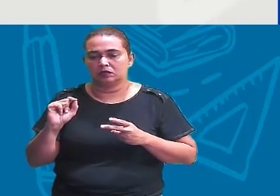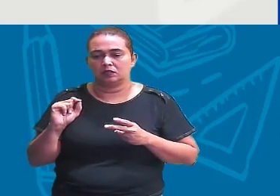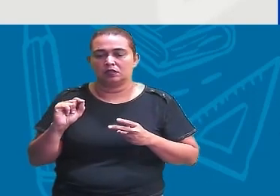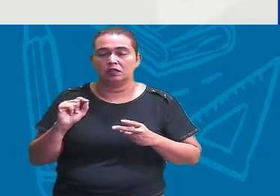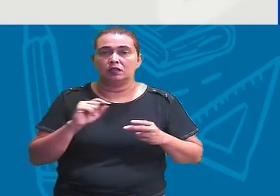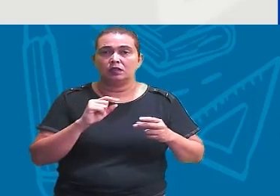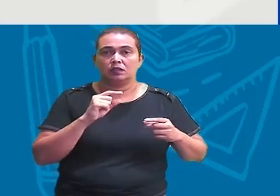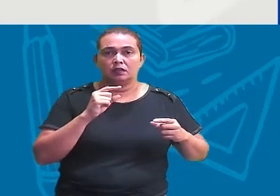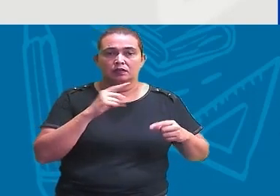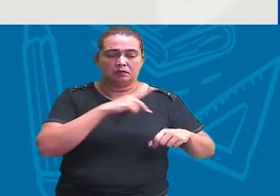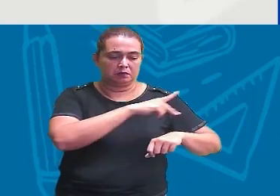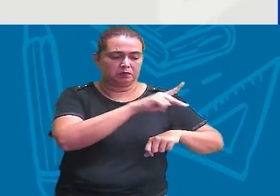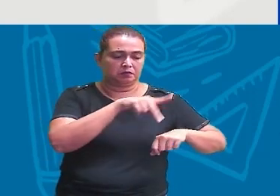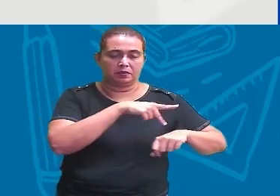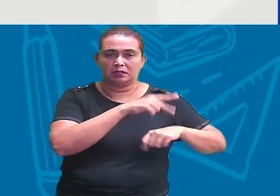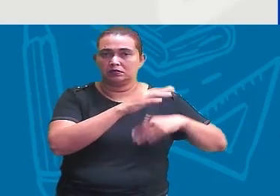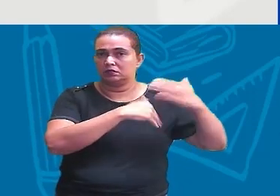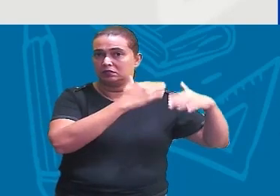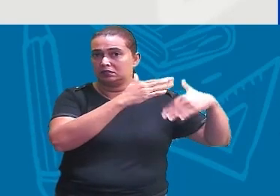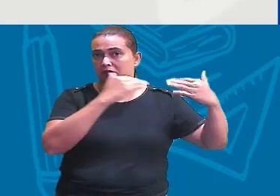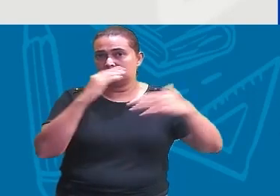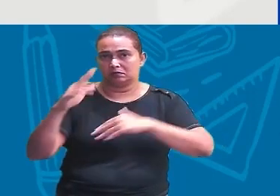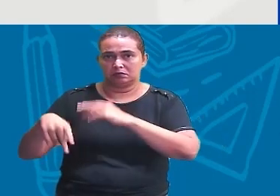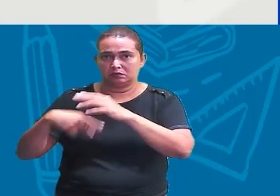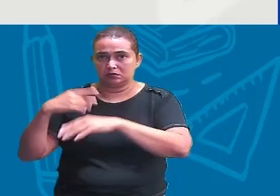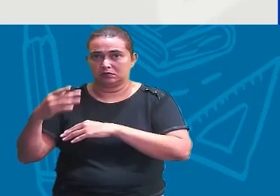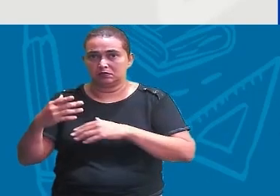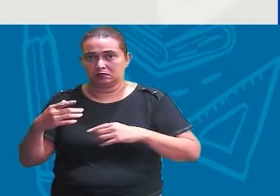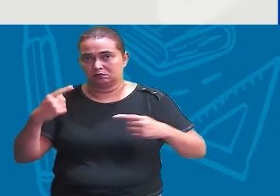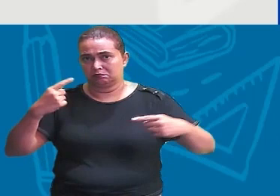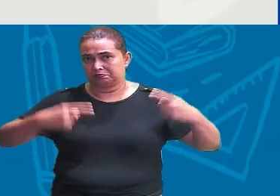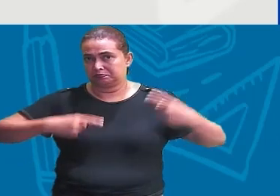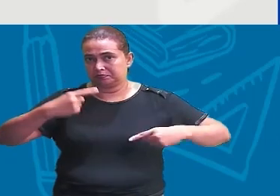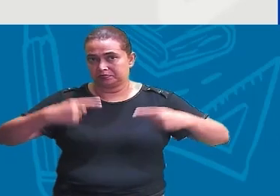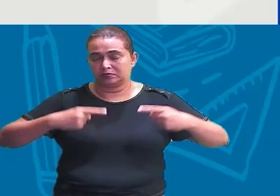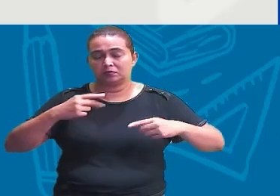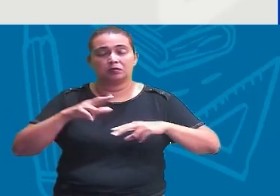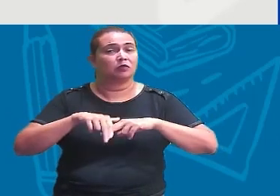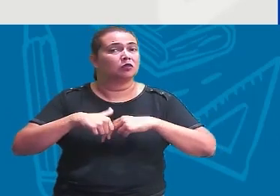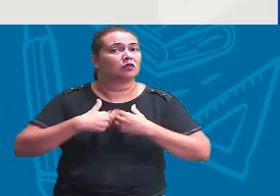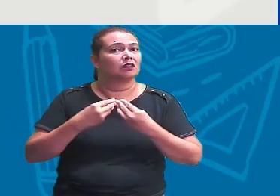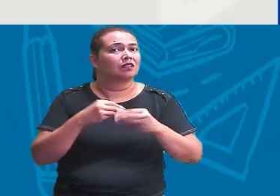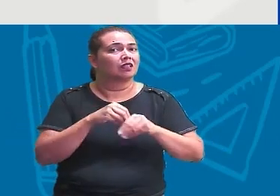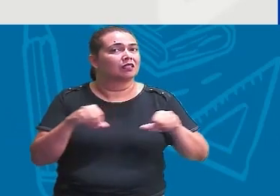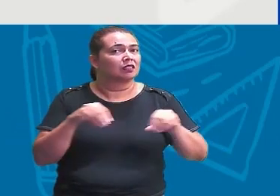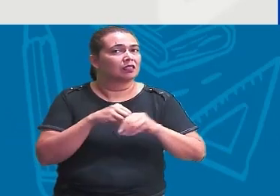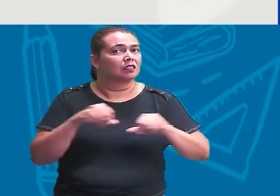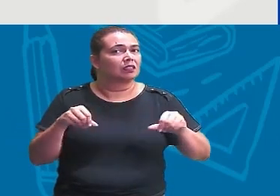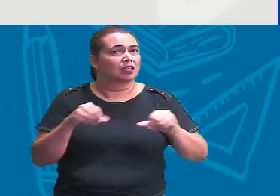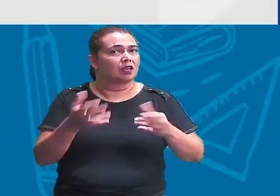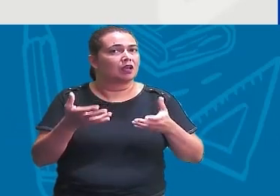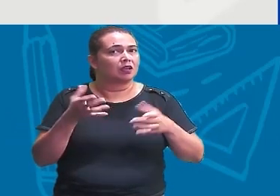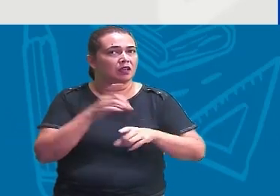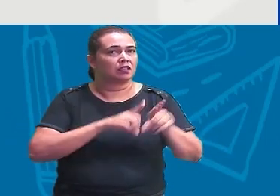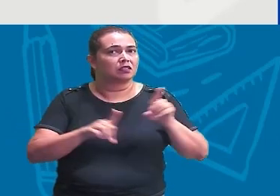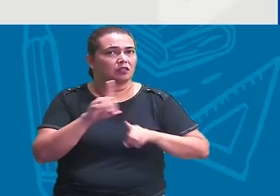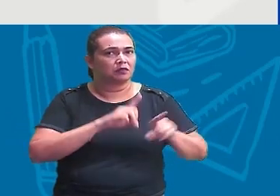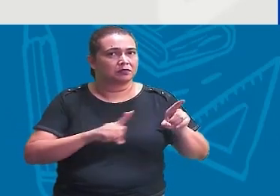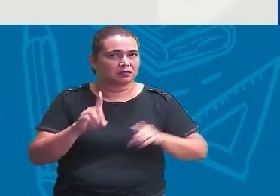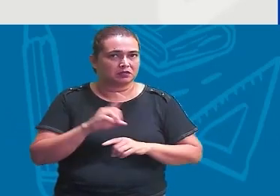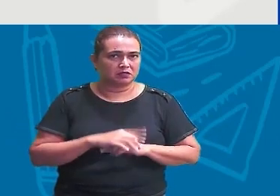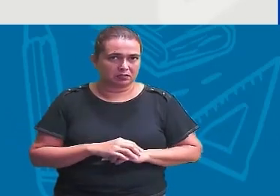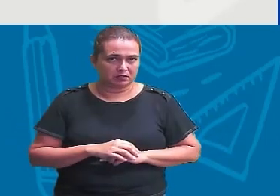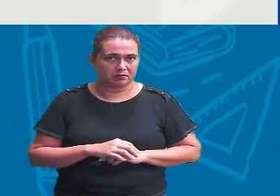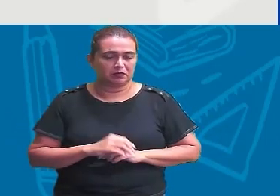potências por causa de questões coloniais. Tá? Então, vamos lembrar, esses impérios eles estavam avançando